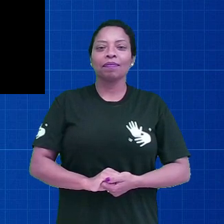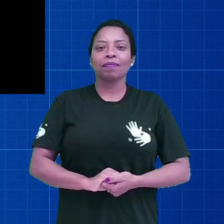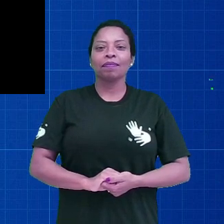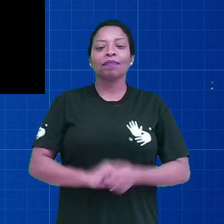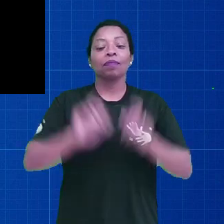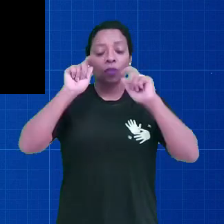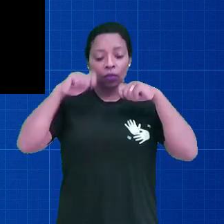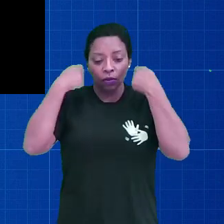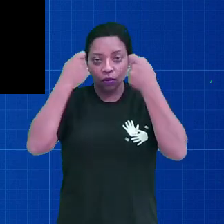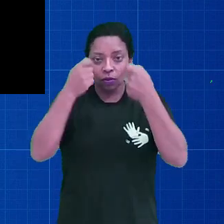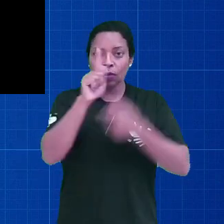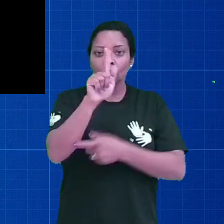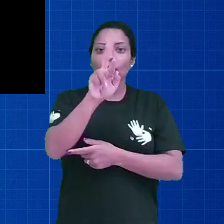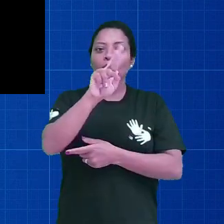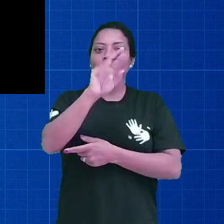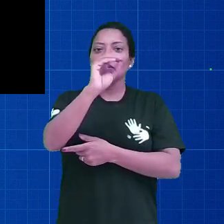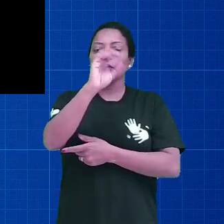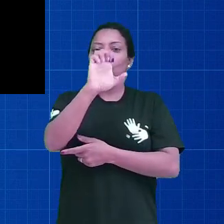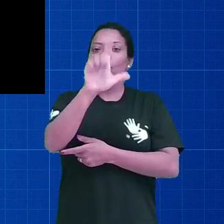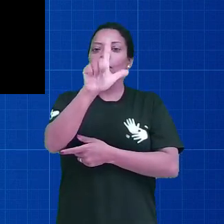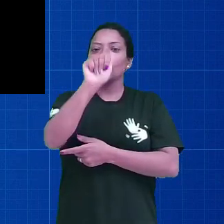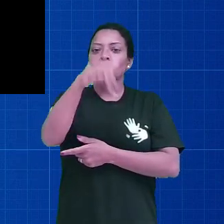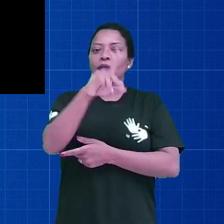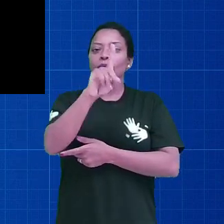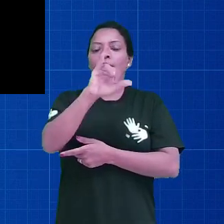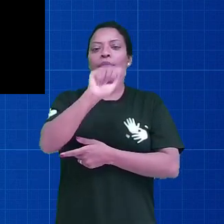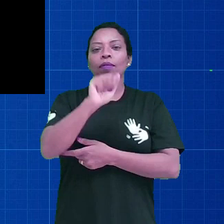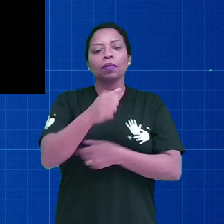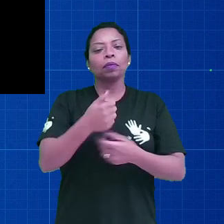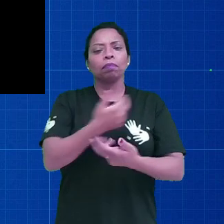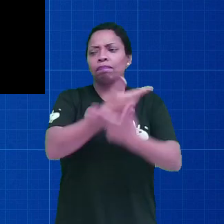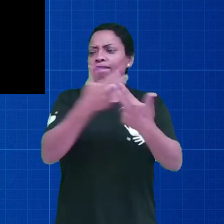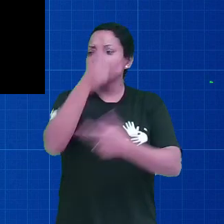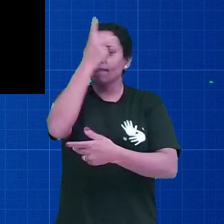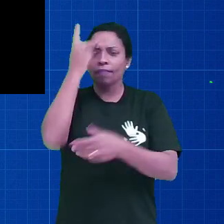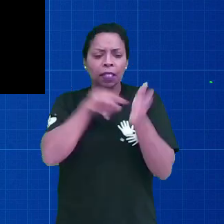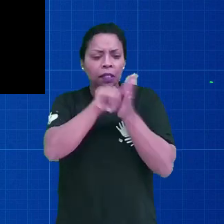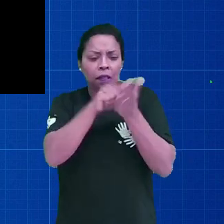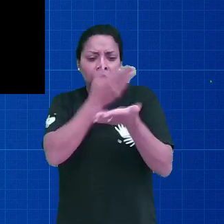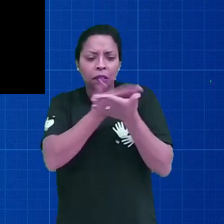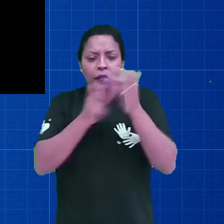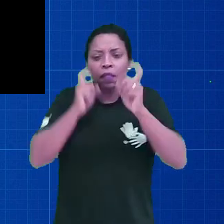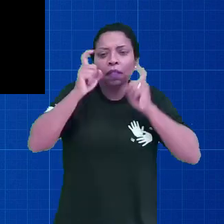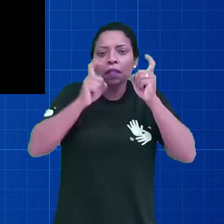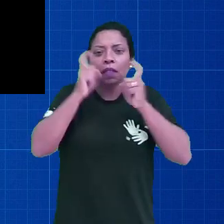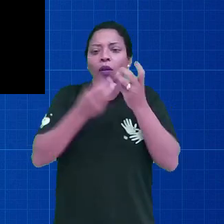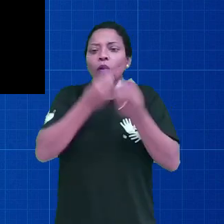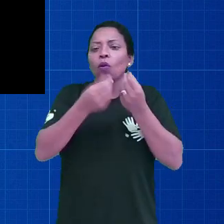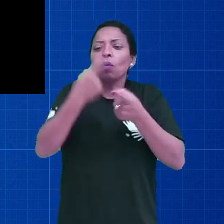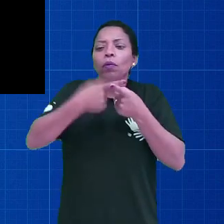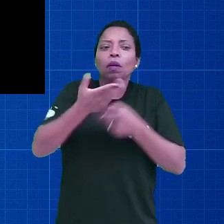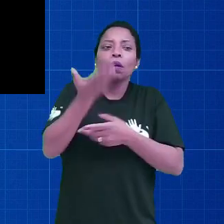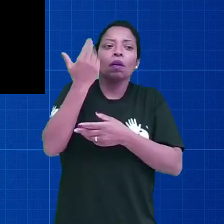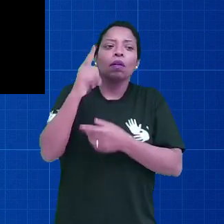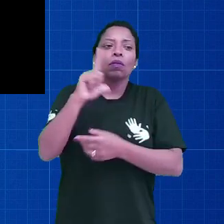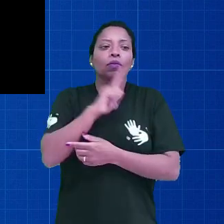Groenlândia, muita gente tem se preocupado com aquela região, porque ela estava